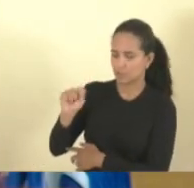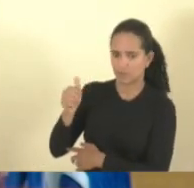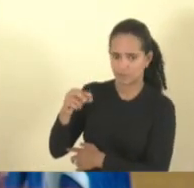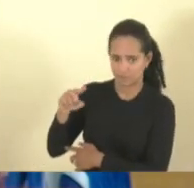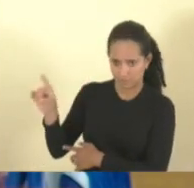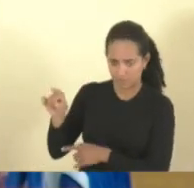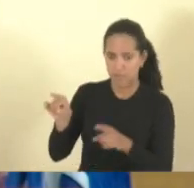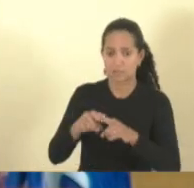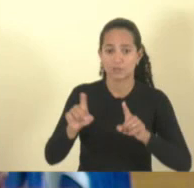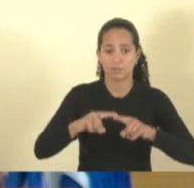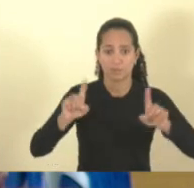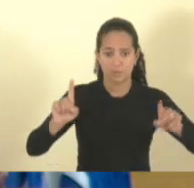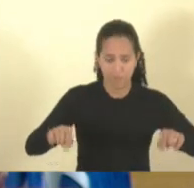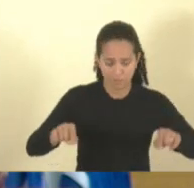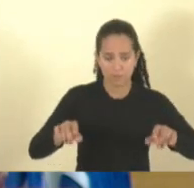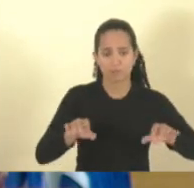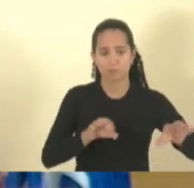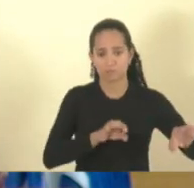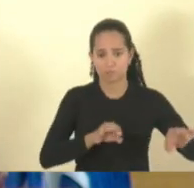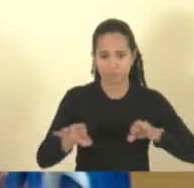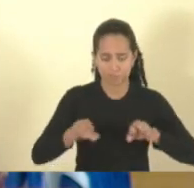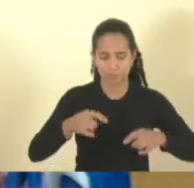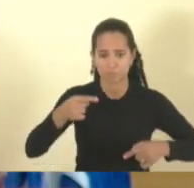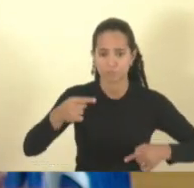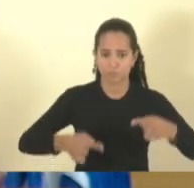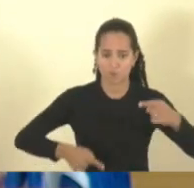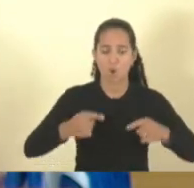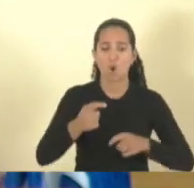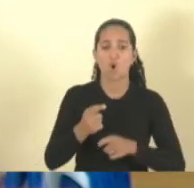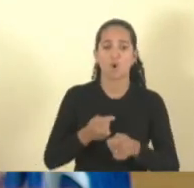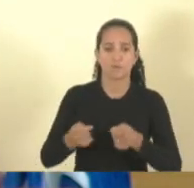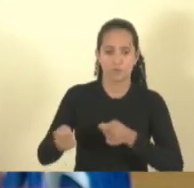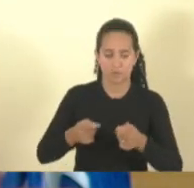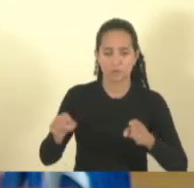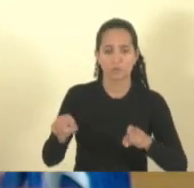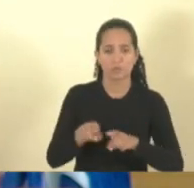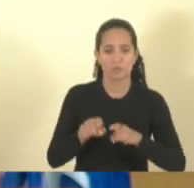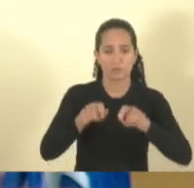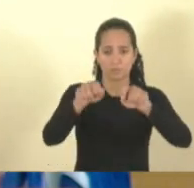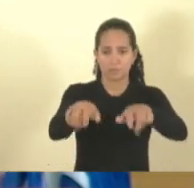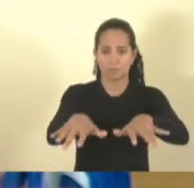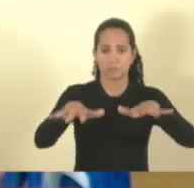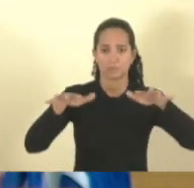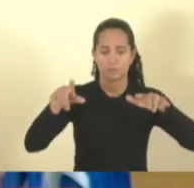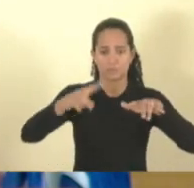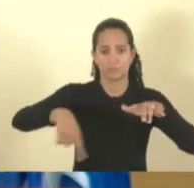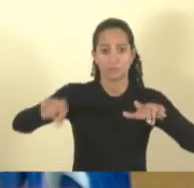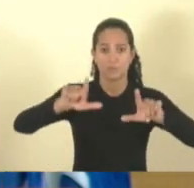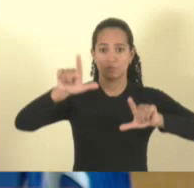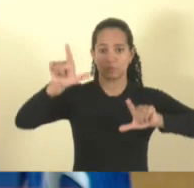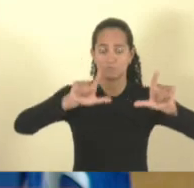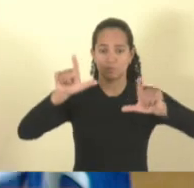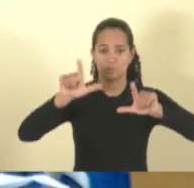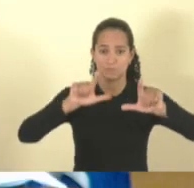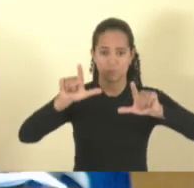e gestão governamental, ilustres autoridades e telespectadores da TV Alis, boa noite!